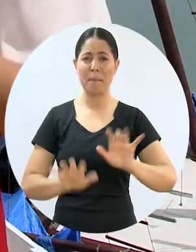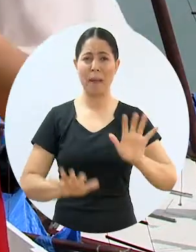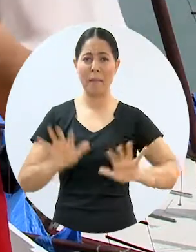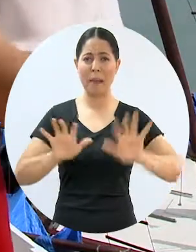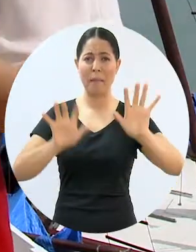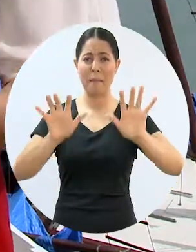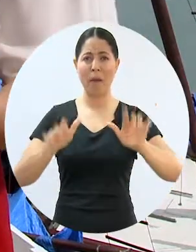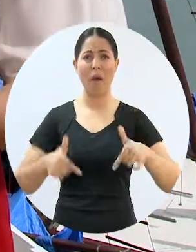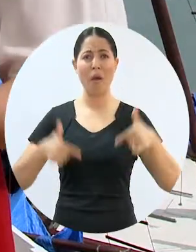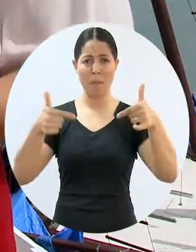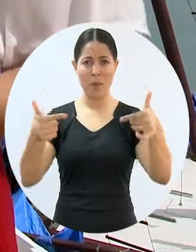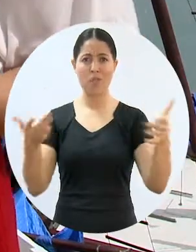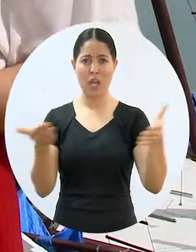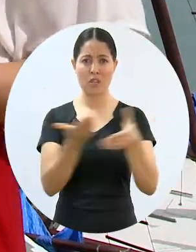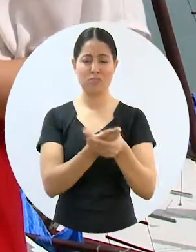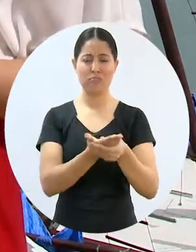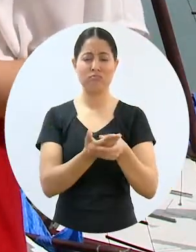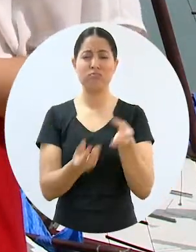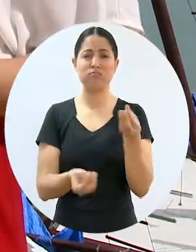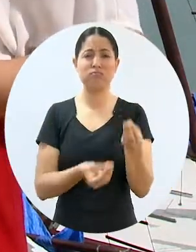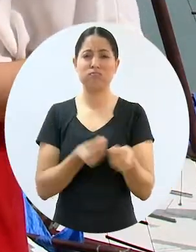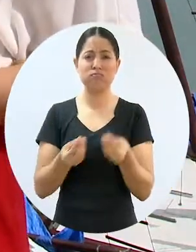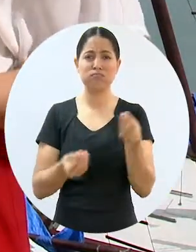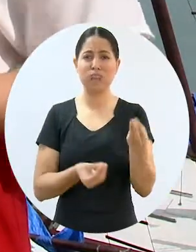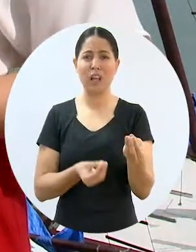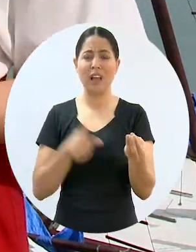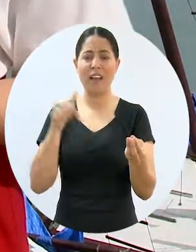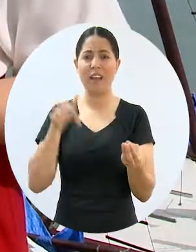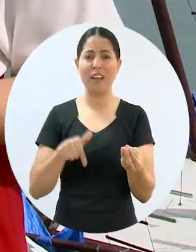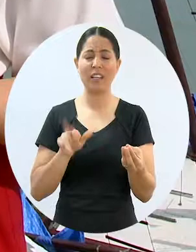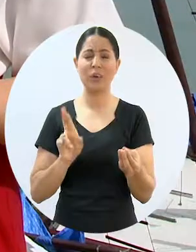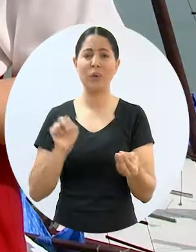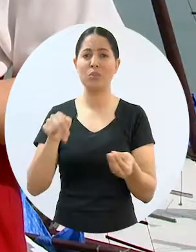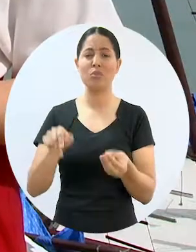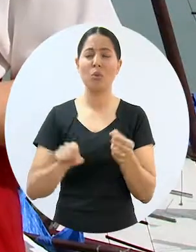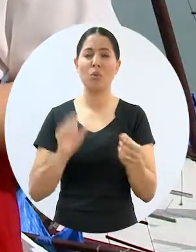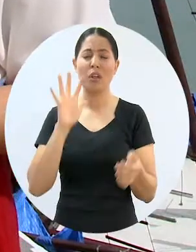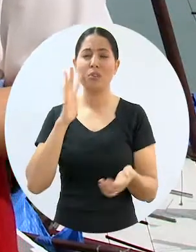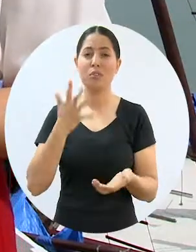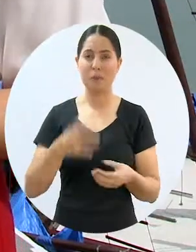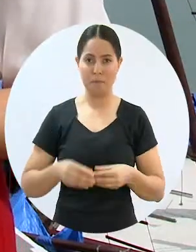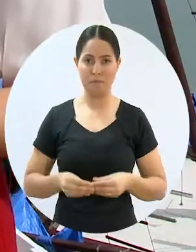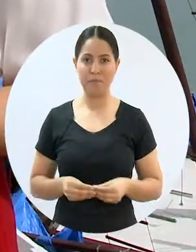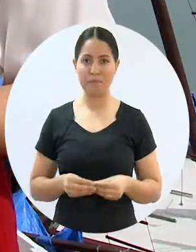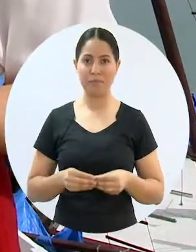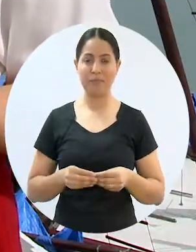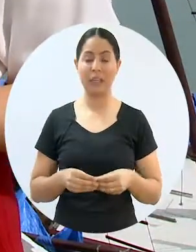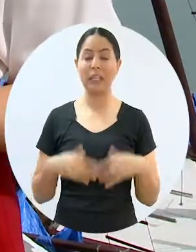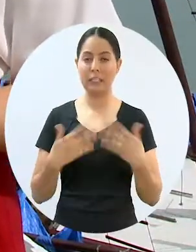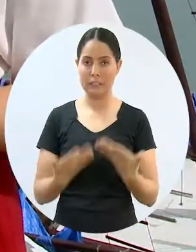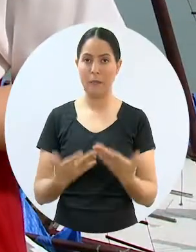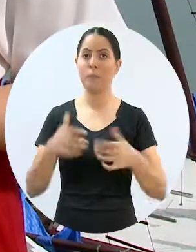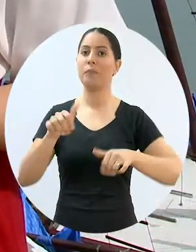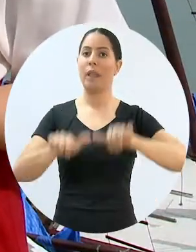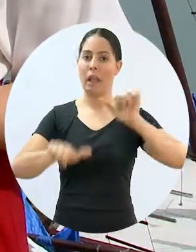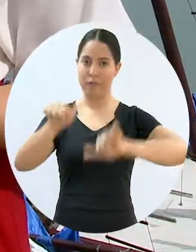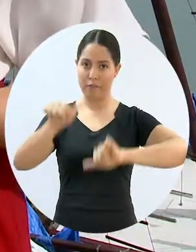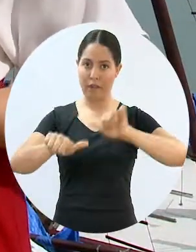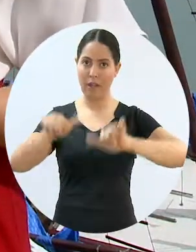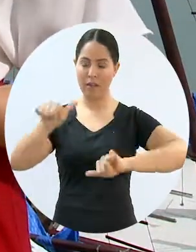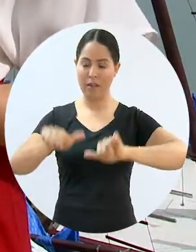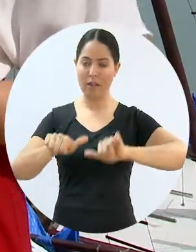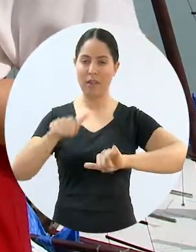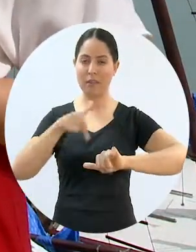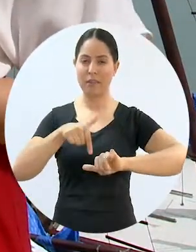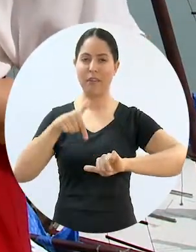decidiram entrar com uma ação civil pública. O que foi decidido na seccional Potiguar? Nós avaliamos e, a despeito